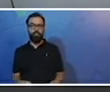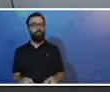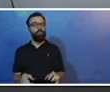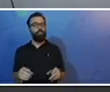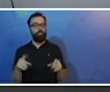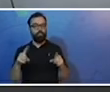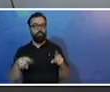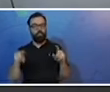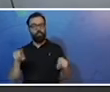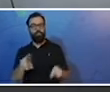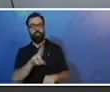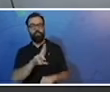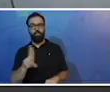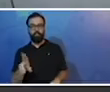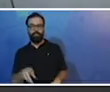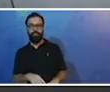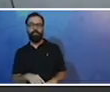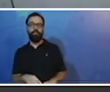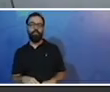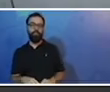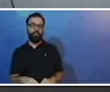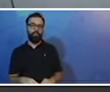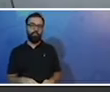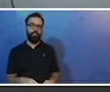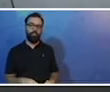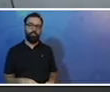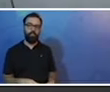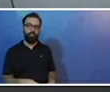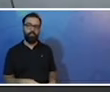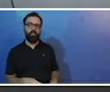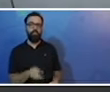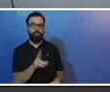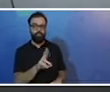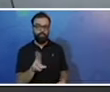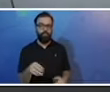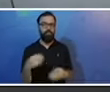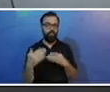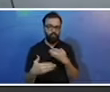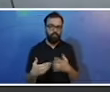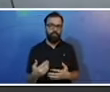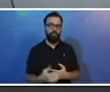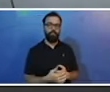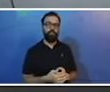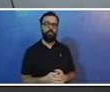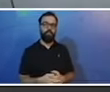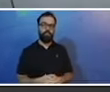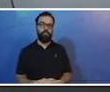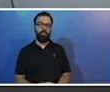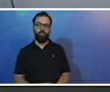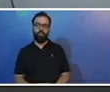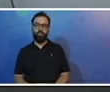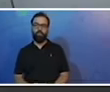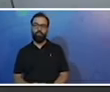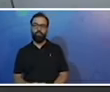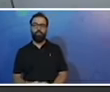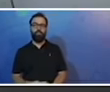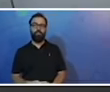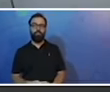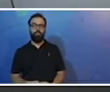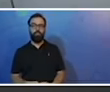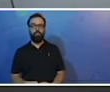certo então esse é o nome da música é assim que ela foi nomeada com o passar dos tempos e ela continua sendo chamada assim